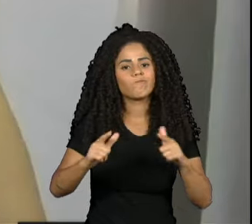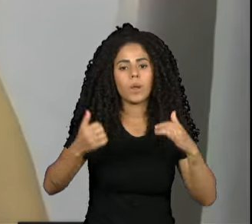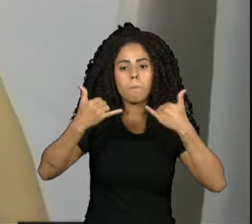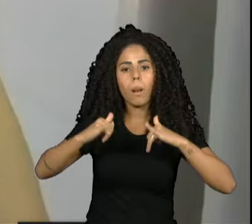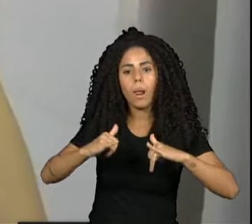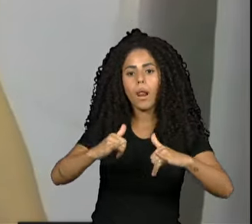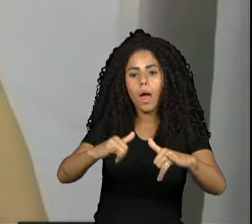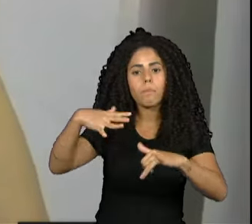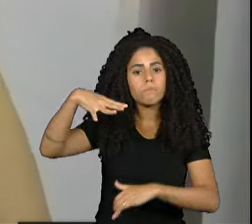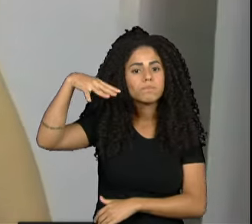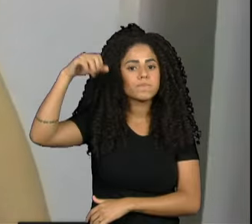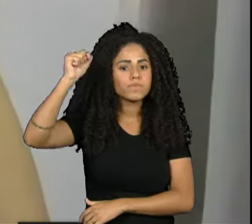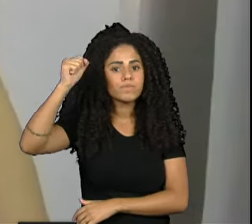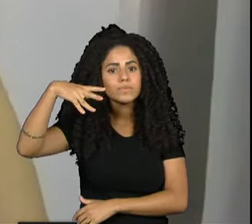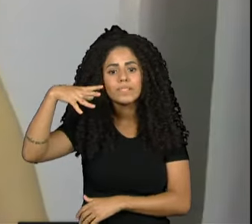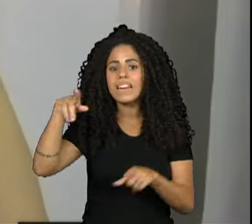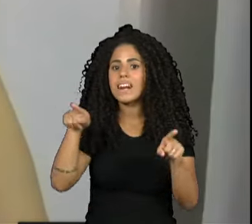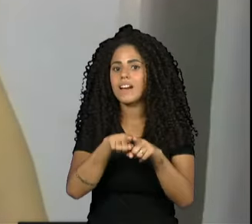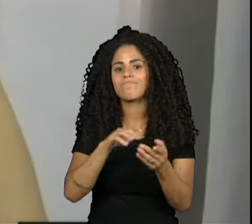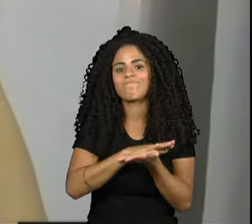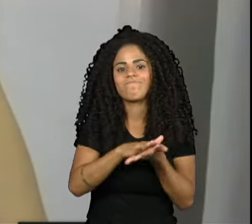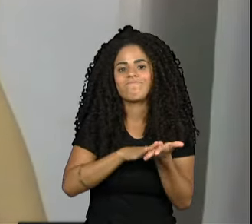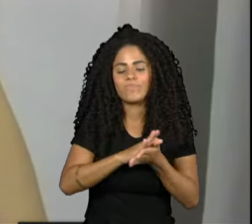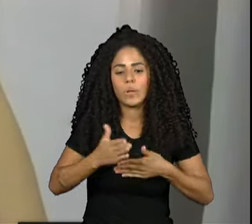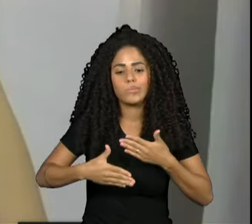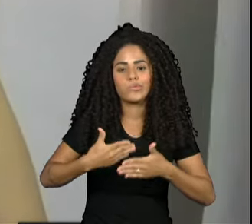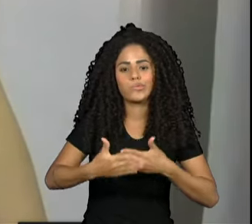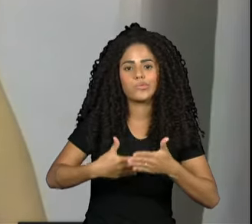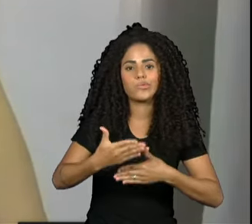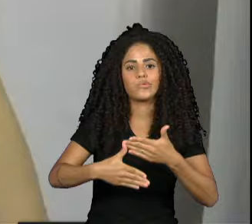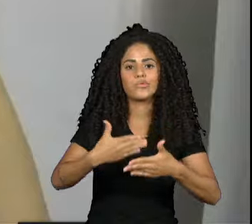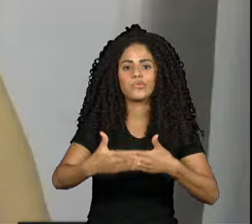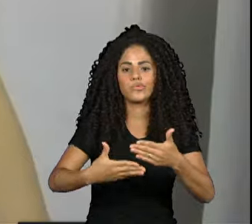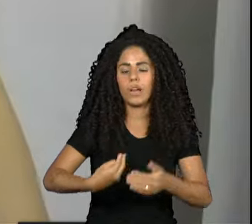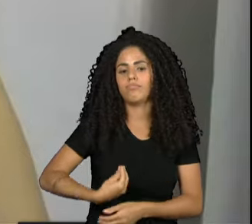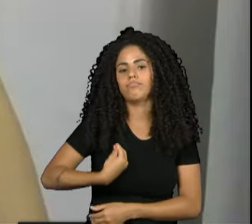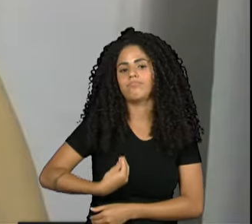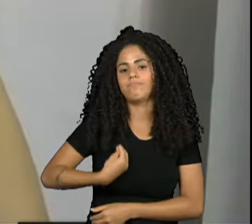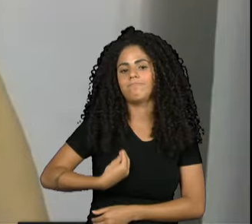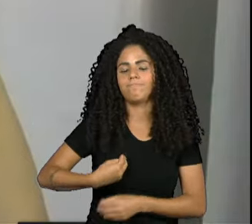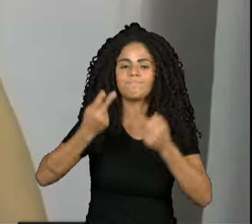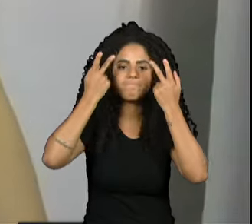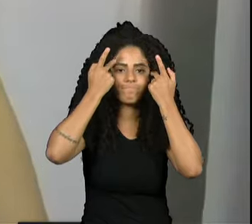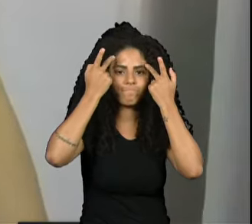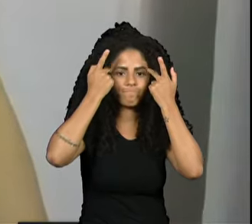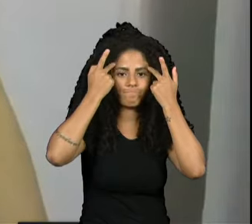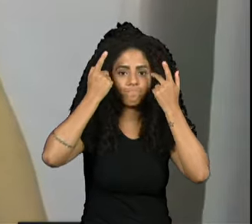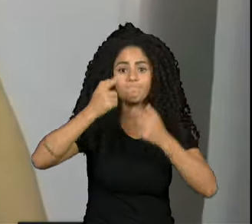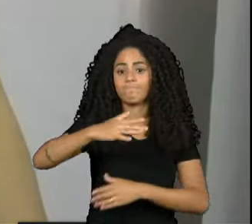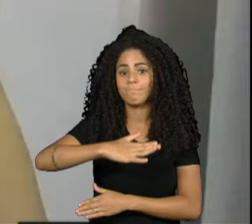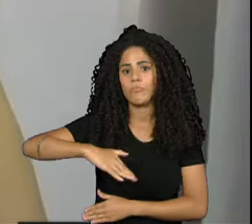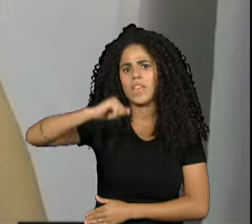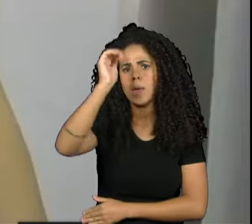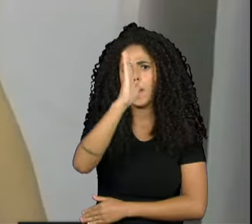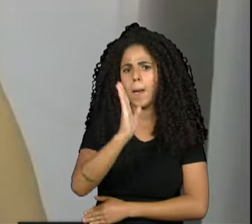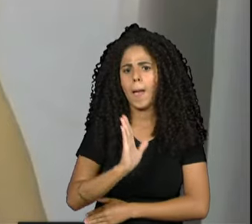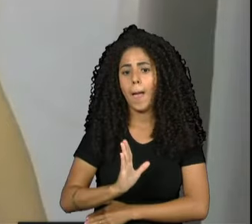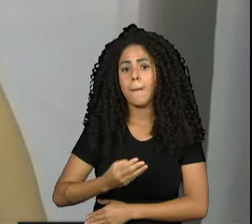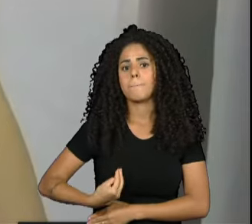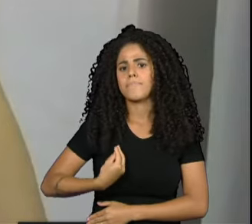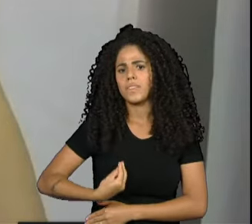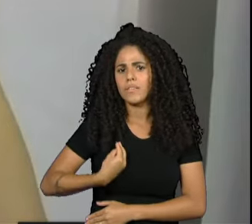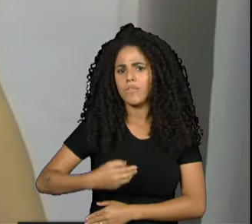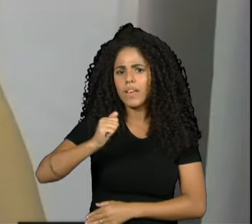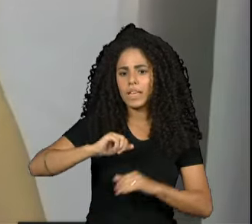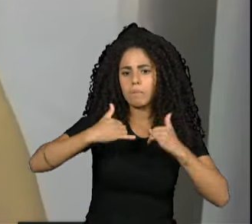eletricidade, que permite aí o seu desenvolvimento, a sua qualidade de vida. A maioria das pessoas no Brasil que ainda não tem acesso